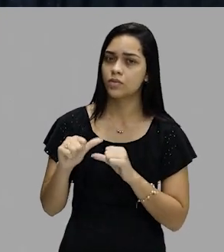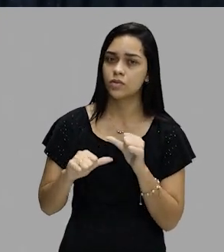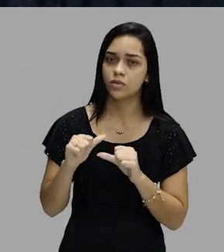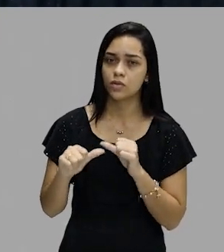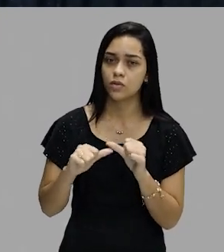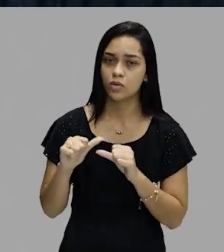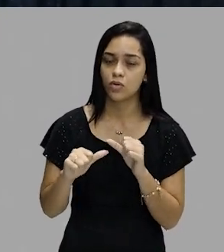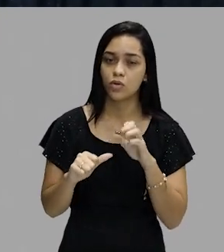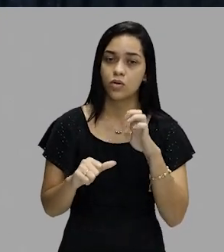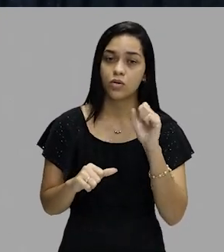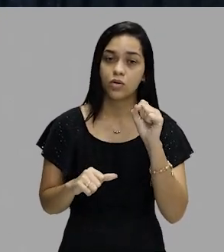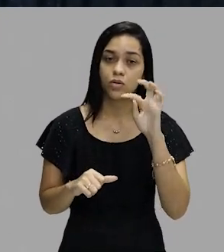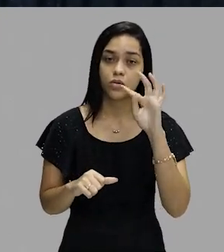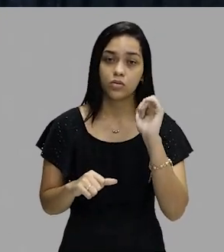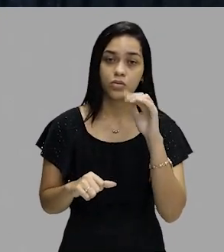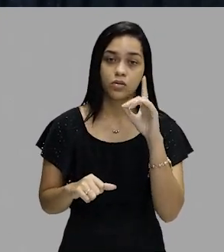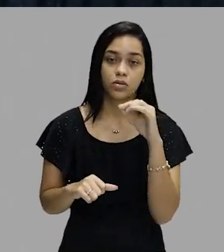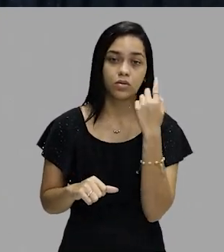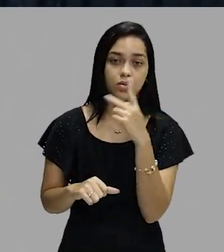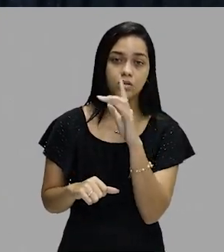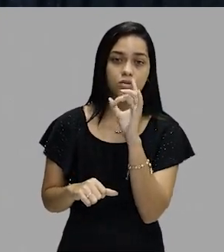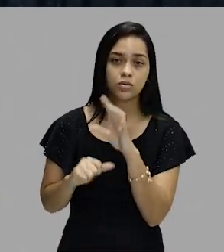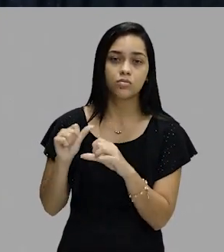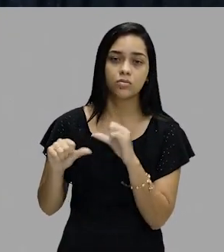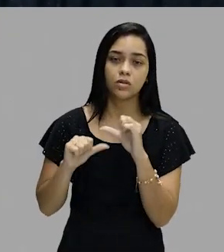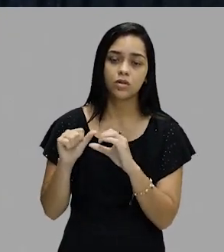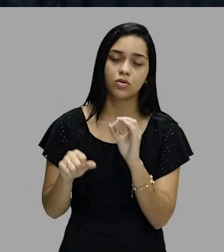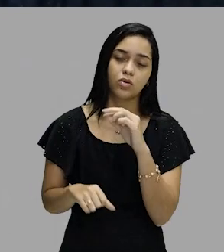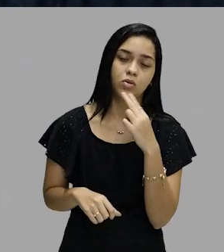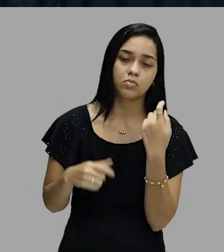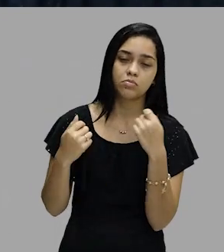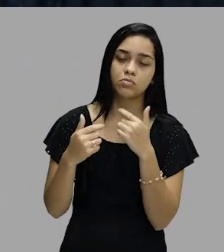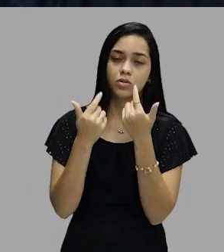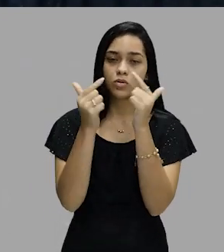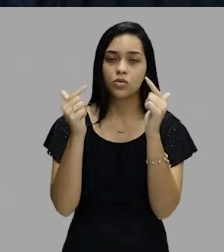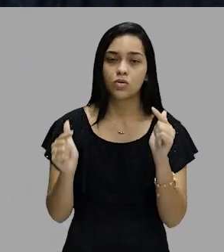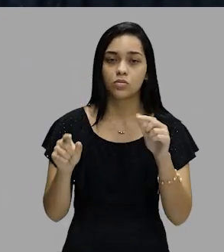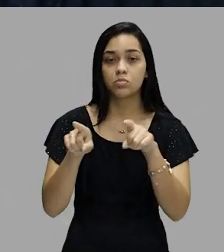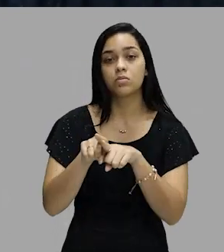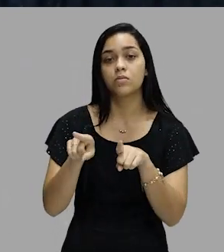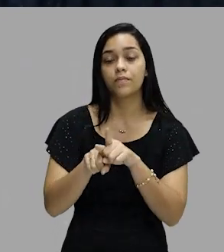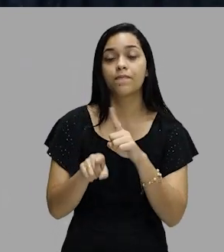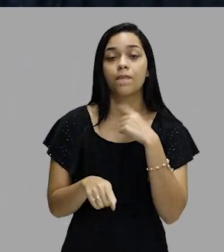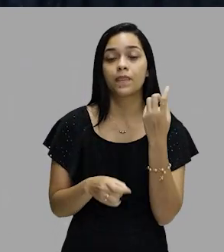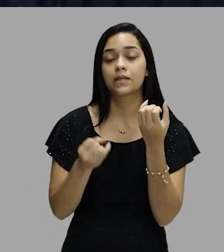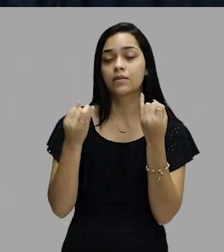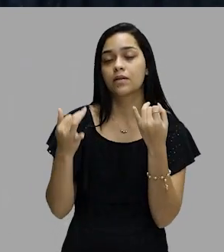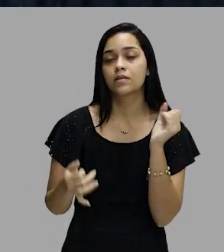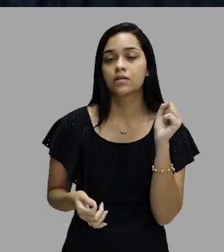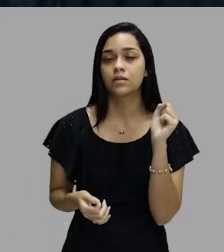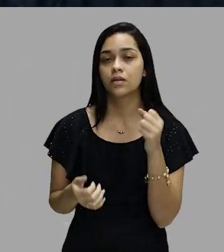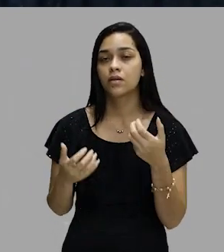foi suficiente para mudar de estado, né, apenas mudando ela, ou tem que mexer também em outros fatores, nós estamos falando